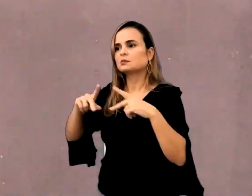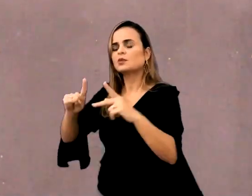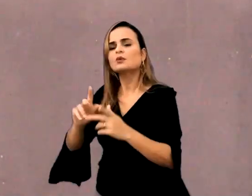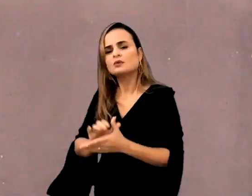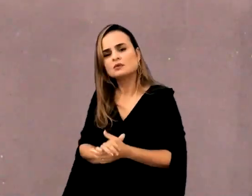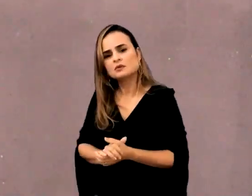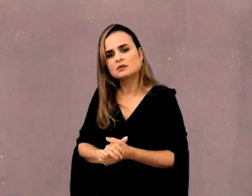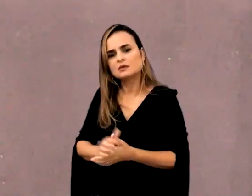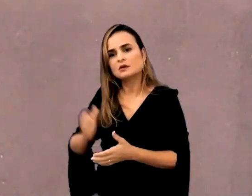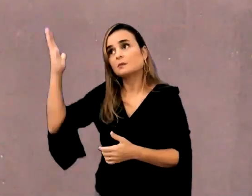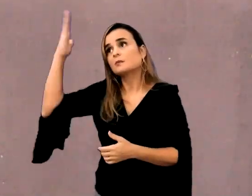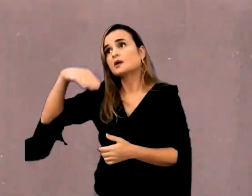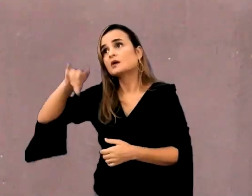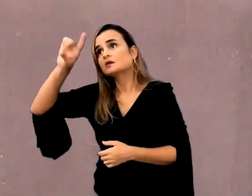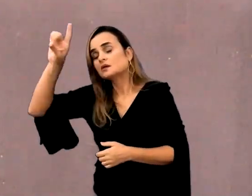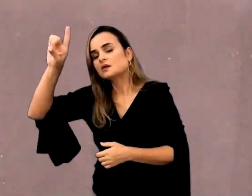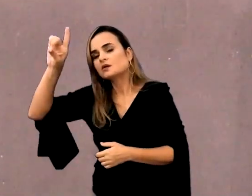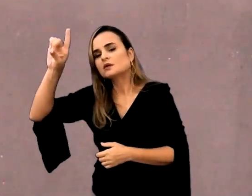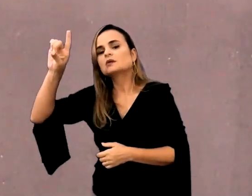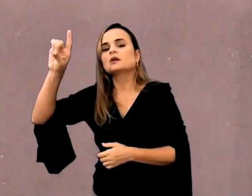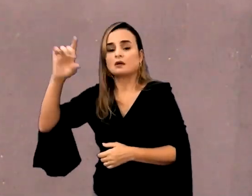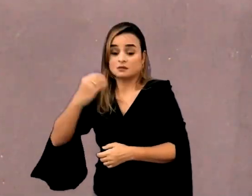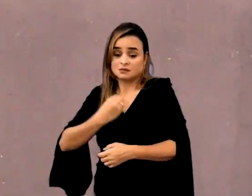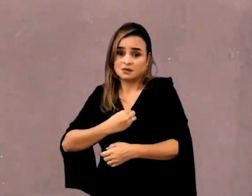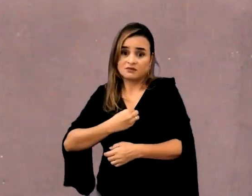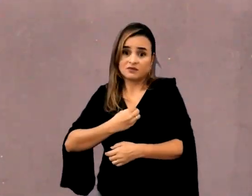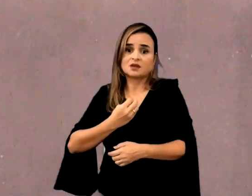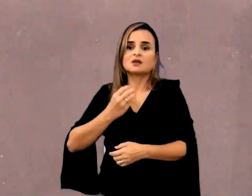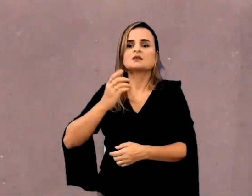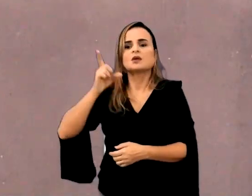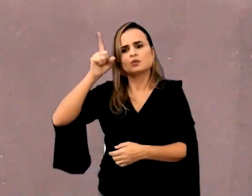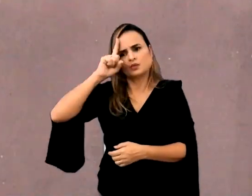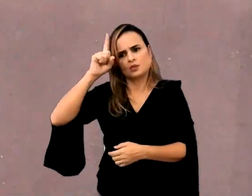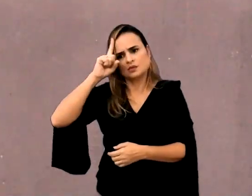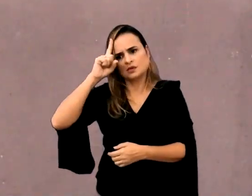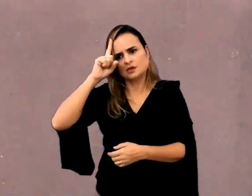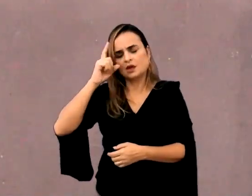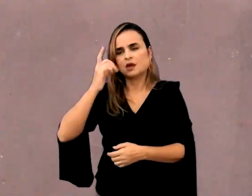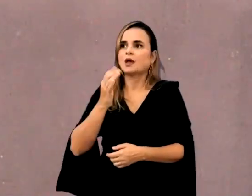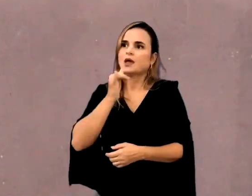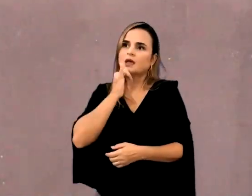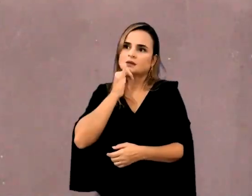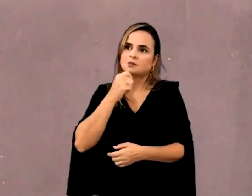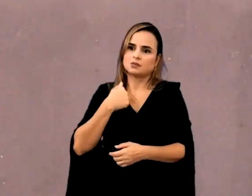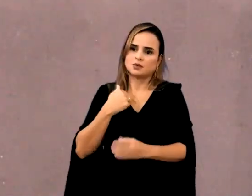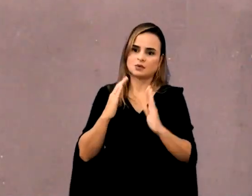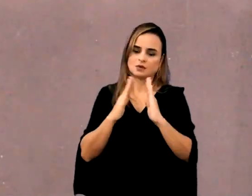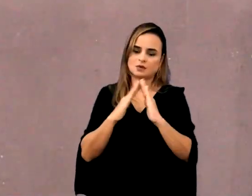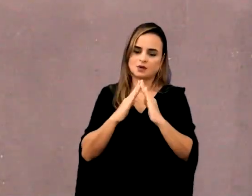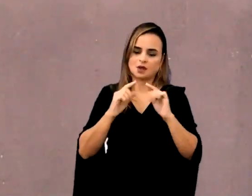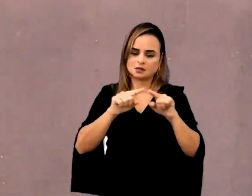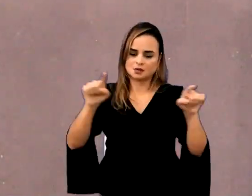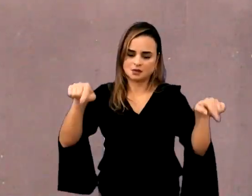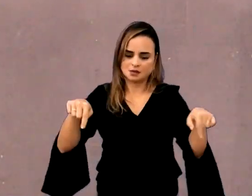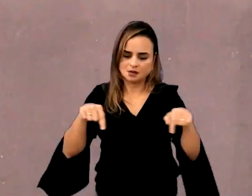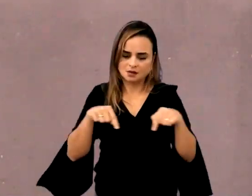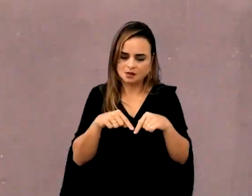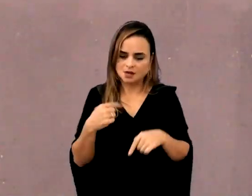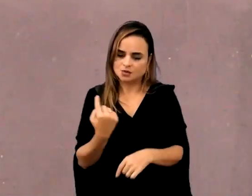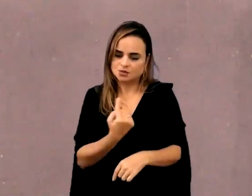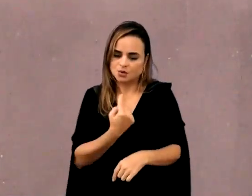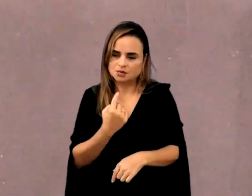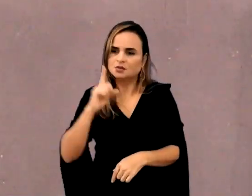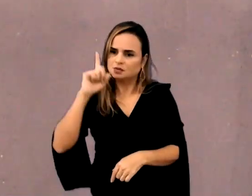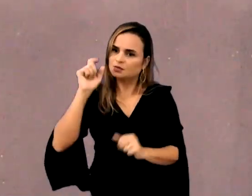faz presente em nossa vida diária. Nós, quando estamos sozinhos no nosso quarto, quando